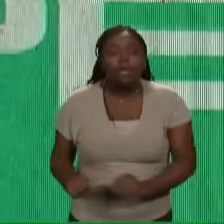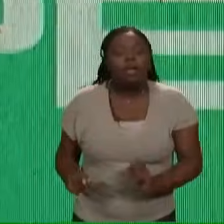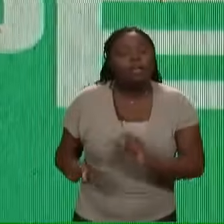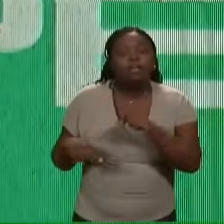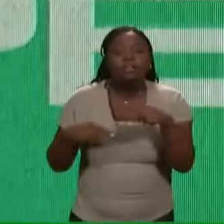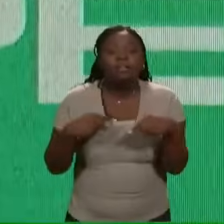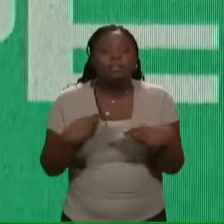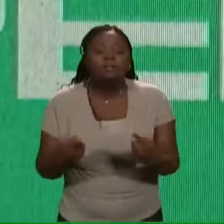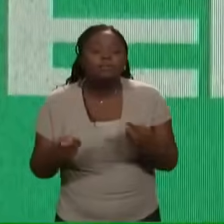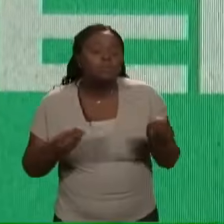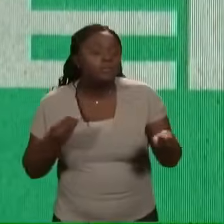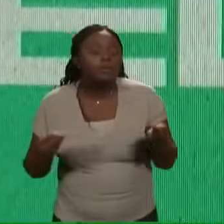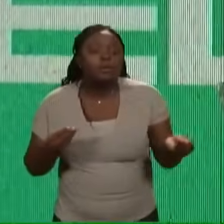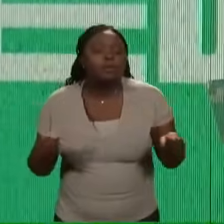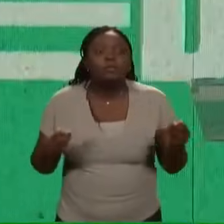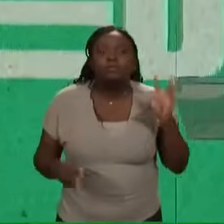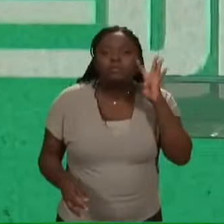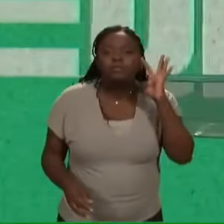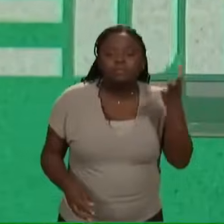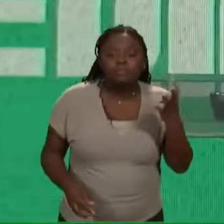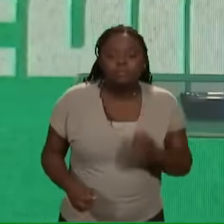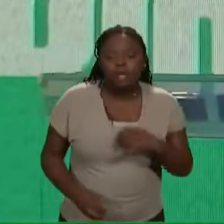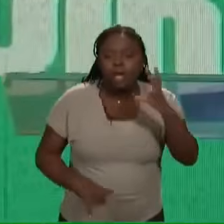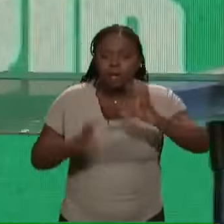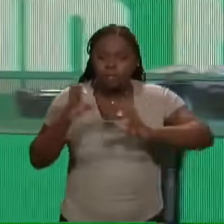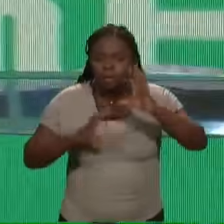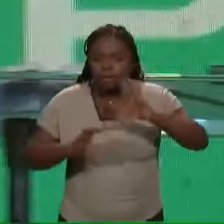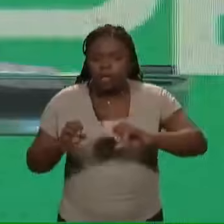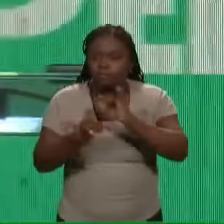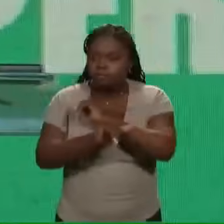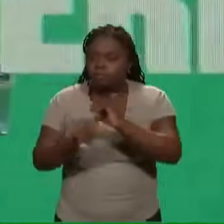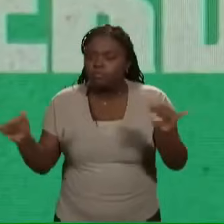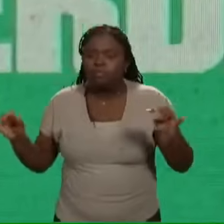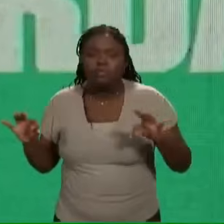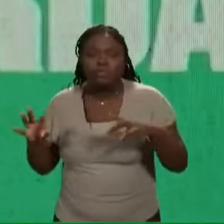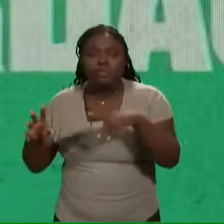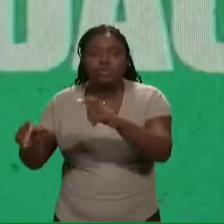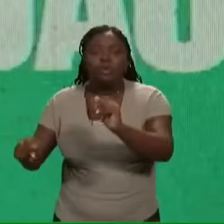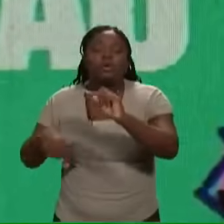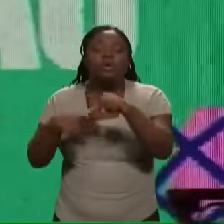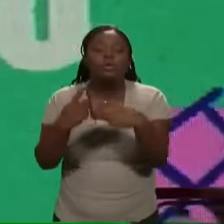depois vai catar esse negócio. Na hora de brigar, conta para todo mundo. Depois, na hora que